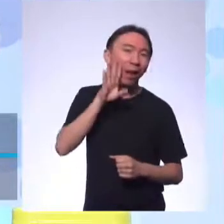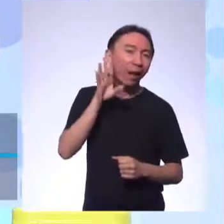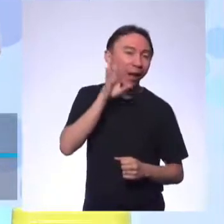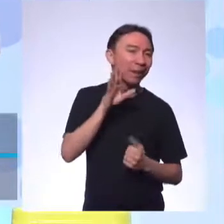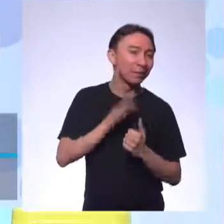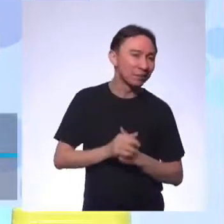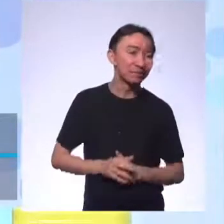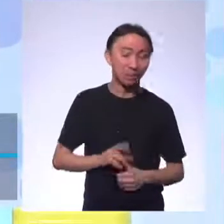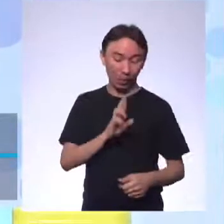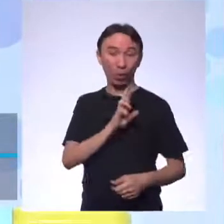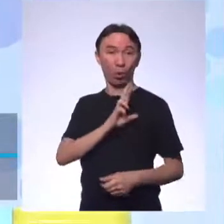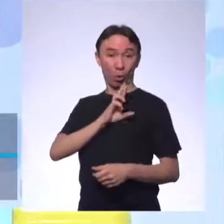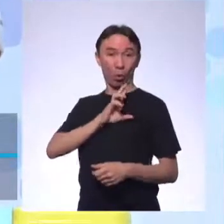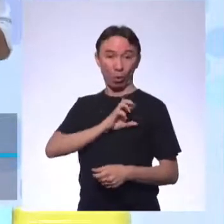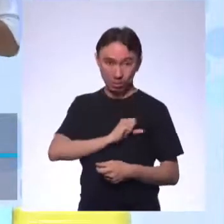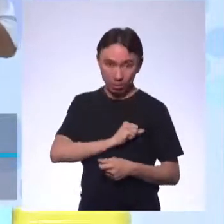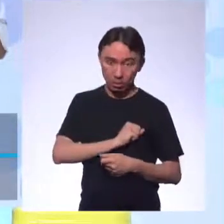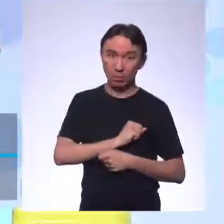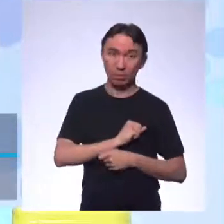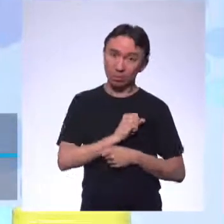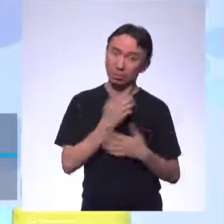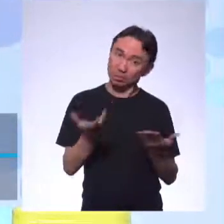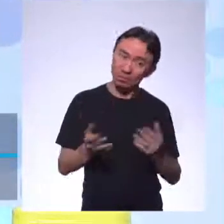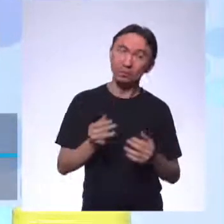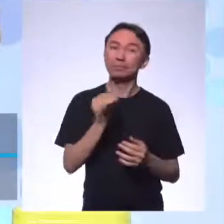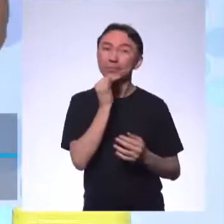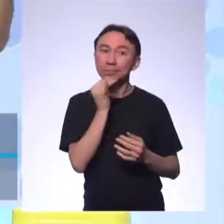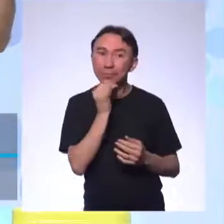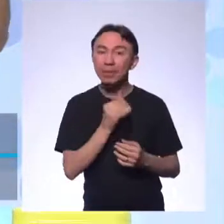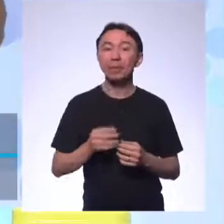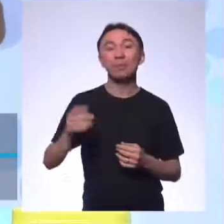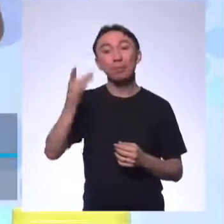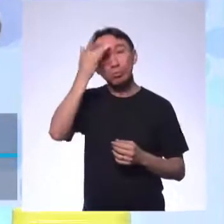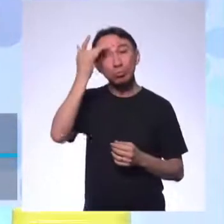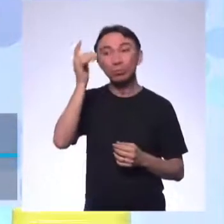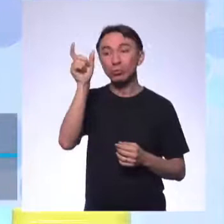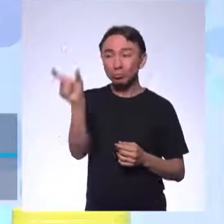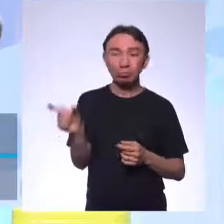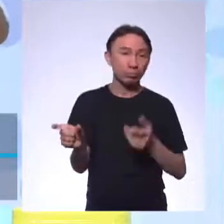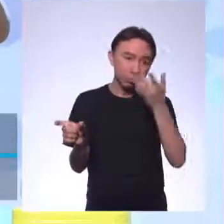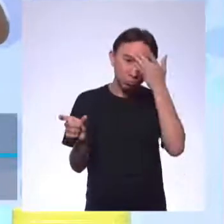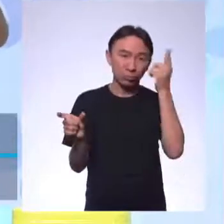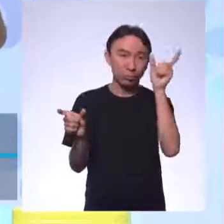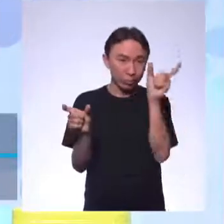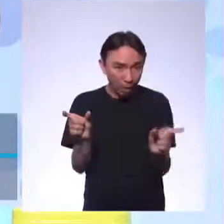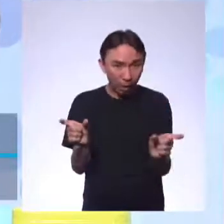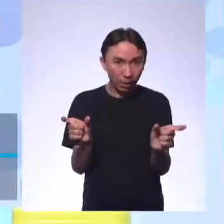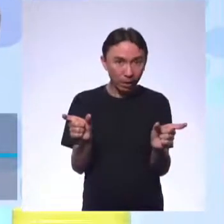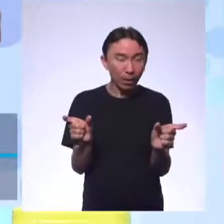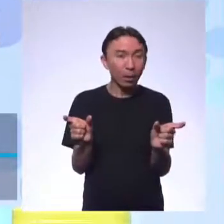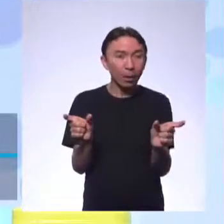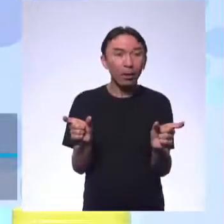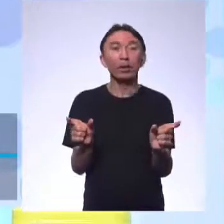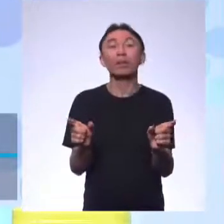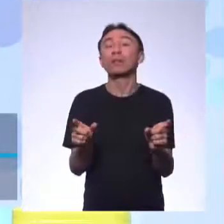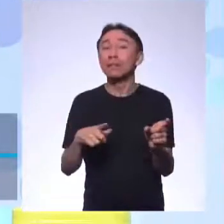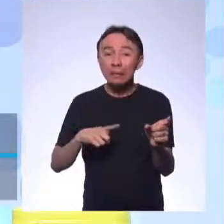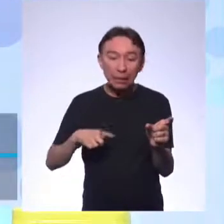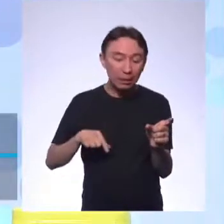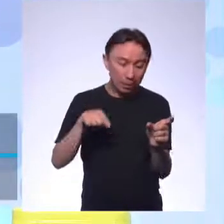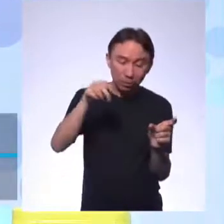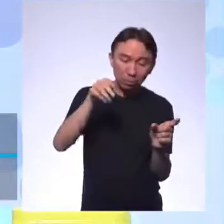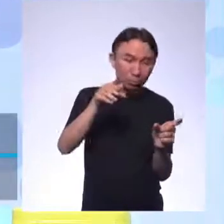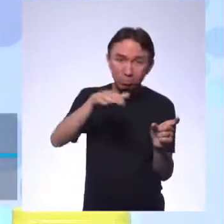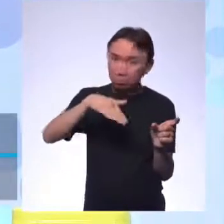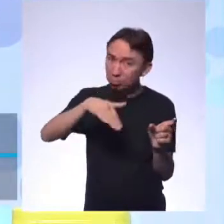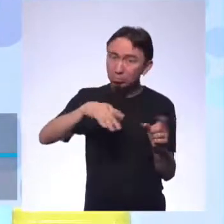o romantismo é aquela coisa, olha, você tem uma pessoa aqui, outra pessoa aqui, na prosa, estou falando nos livros, e existe um problema,